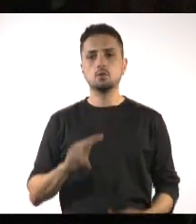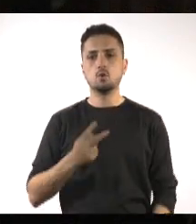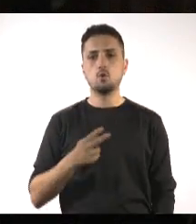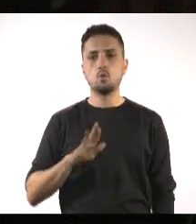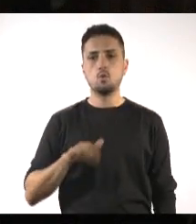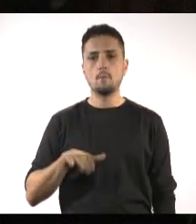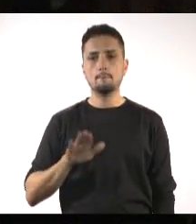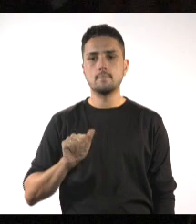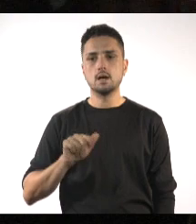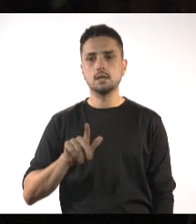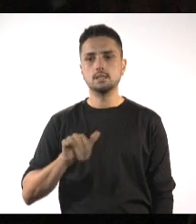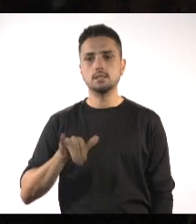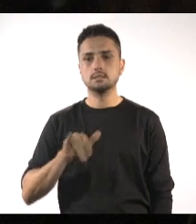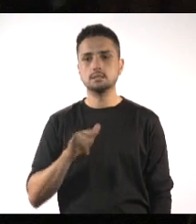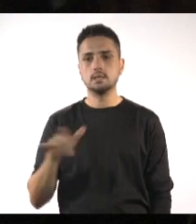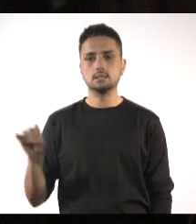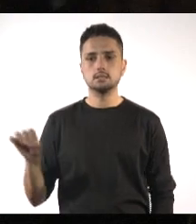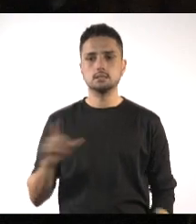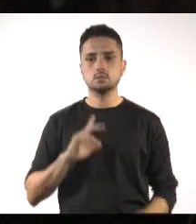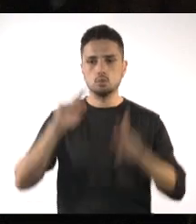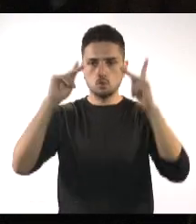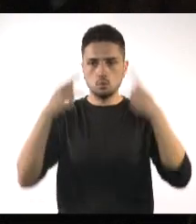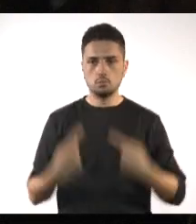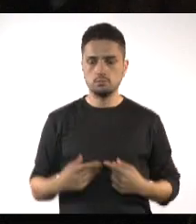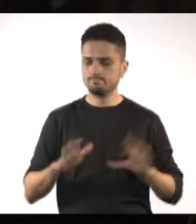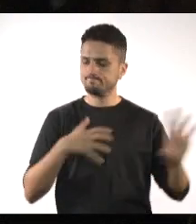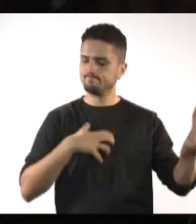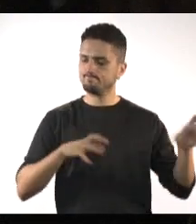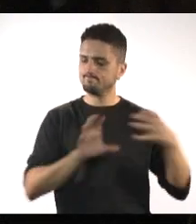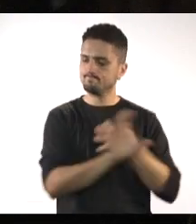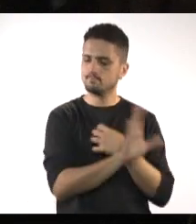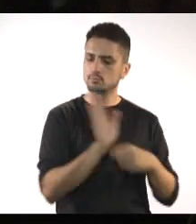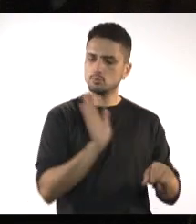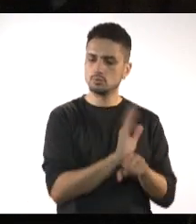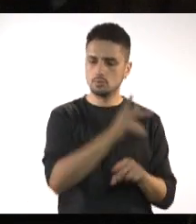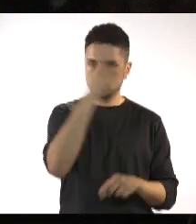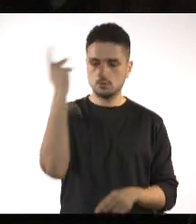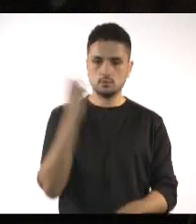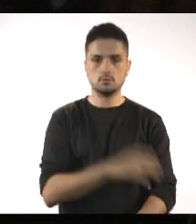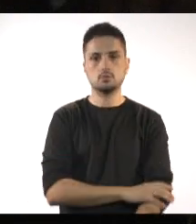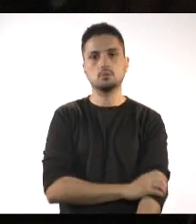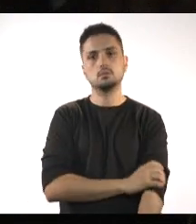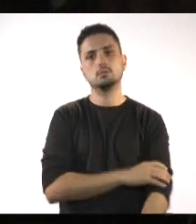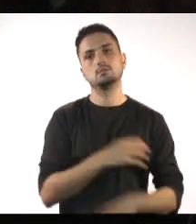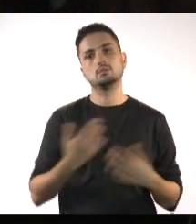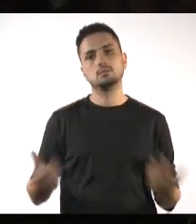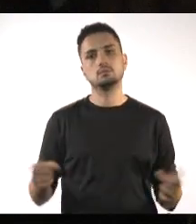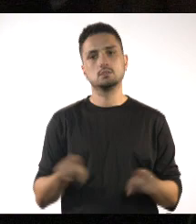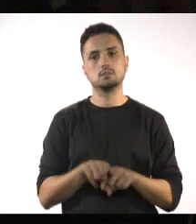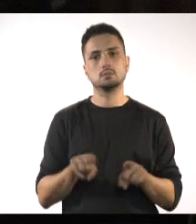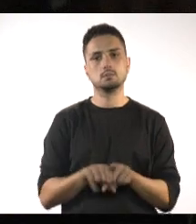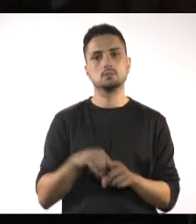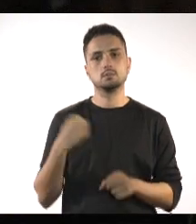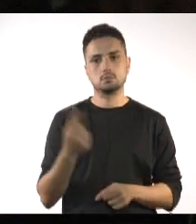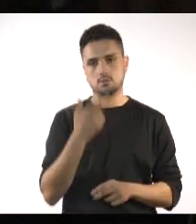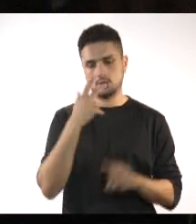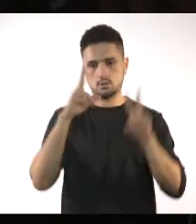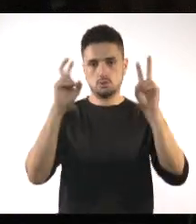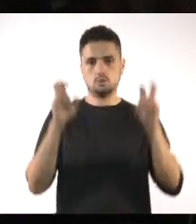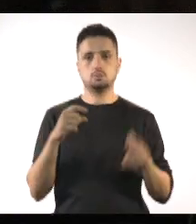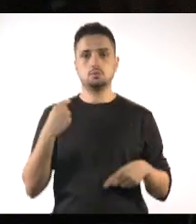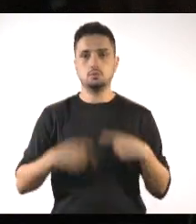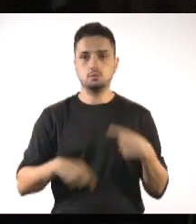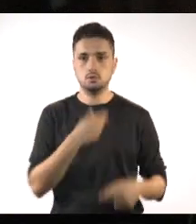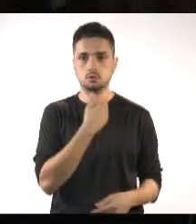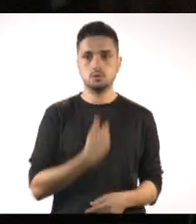dimensão humana, a dimensão da fraternidade, a dimensão da solidariedade. E até mesmo quando a gente fala de políticas